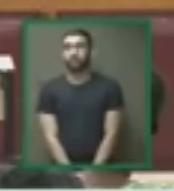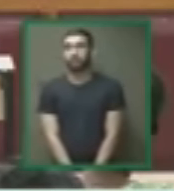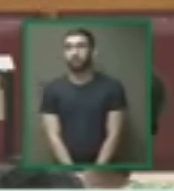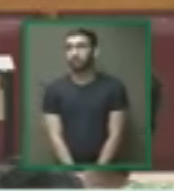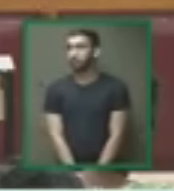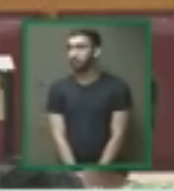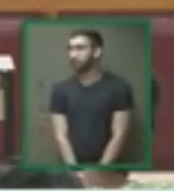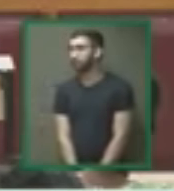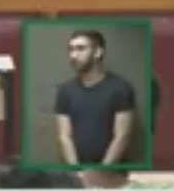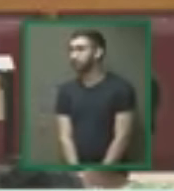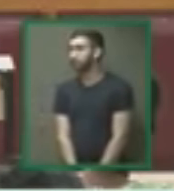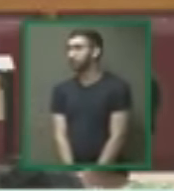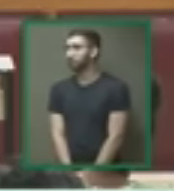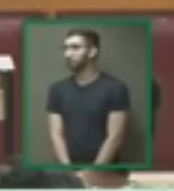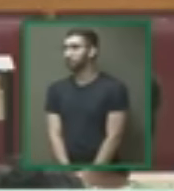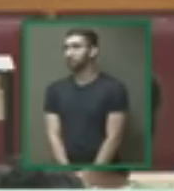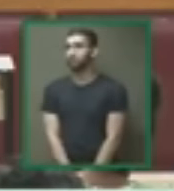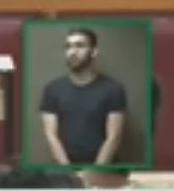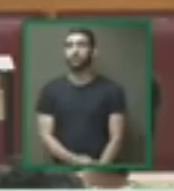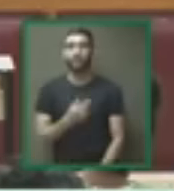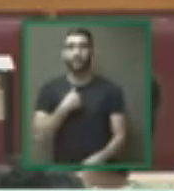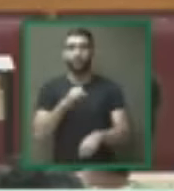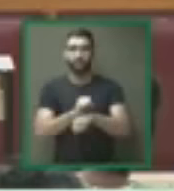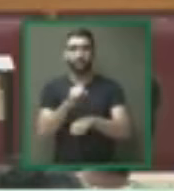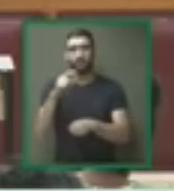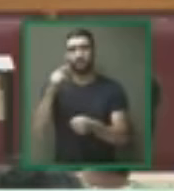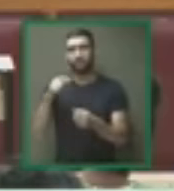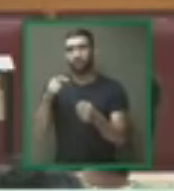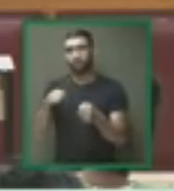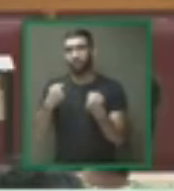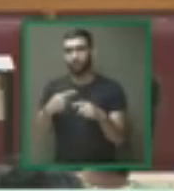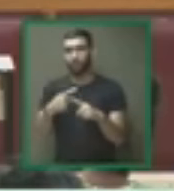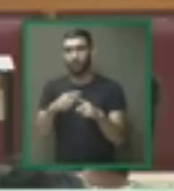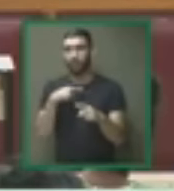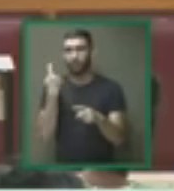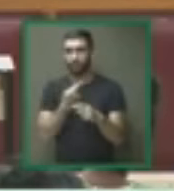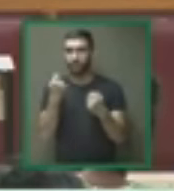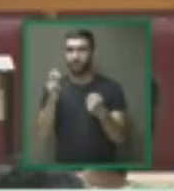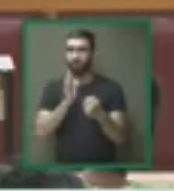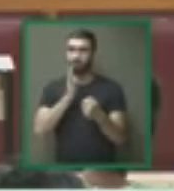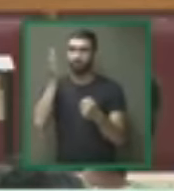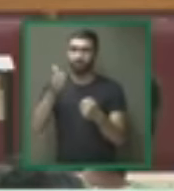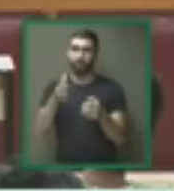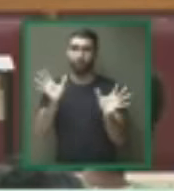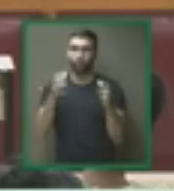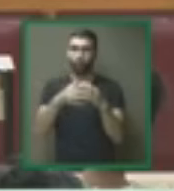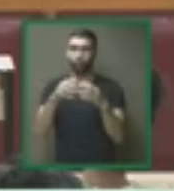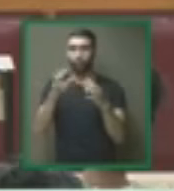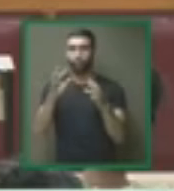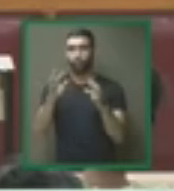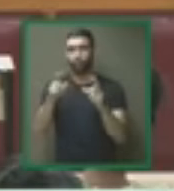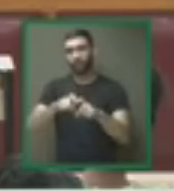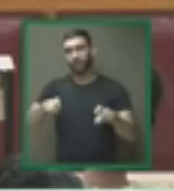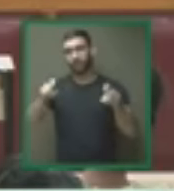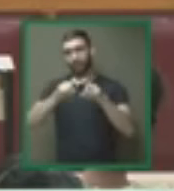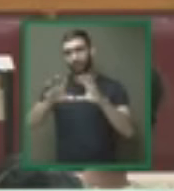porque tem depoimentos muito longos que a gente precisa acionar a informática para poder juntar no